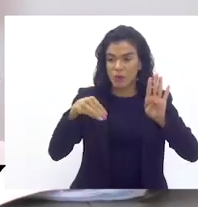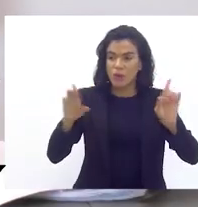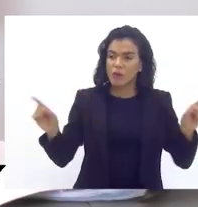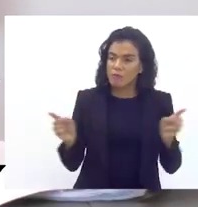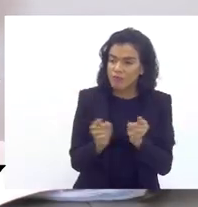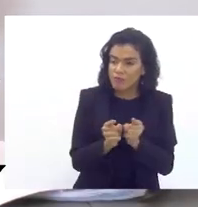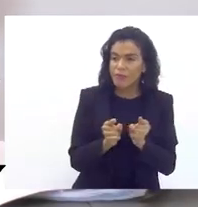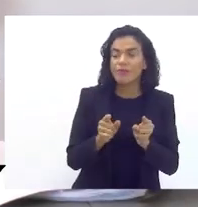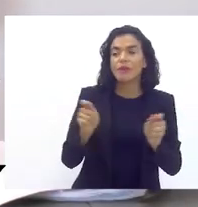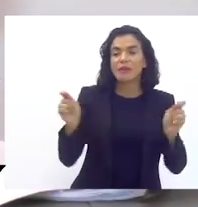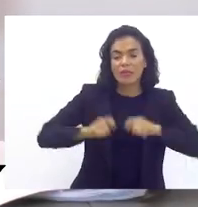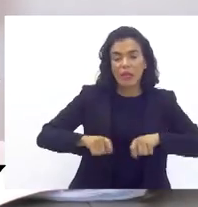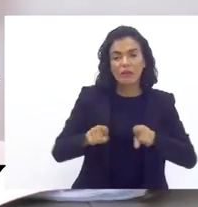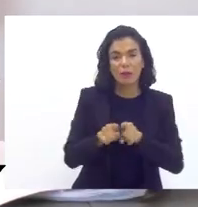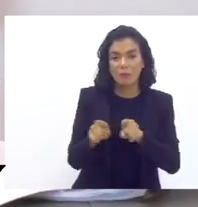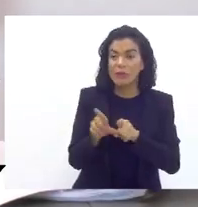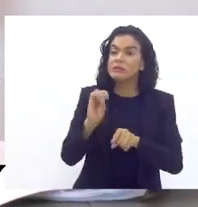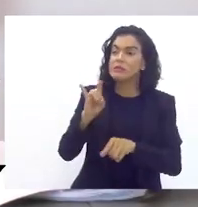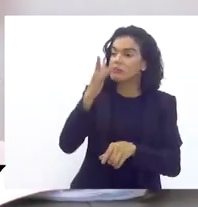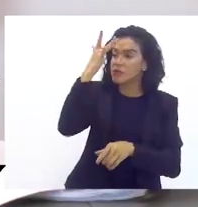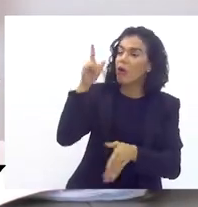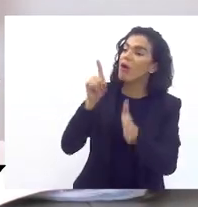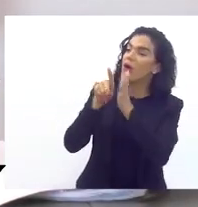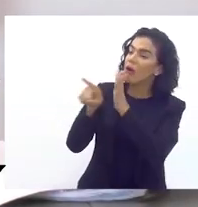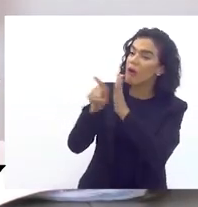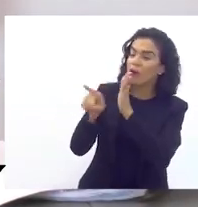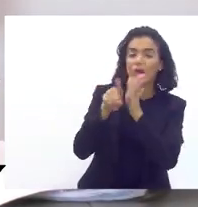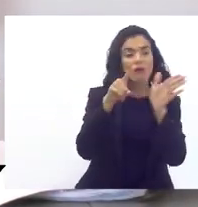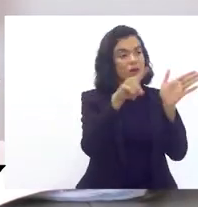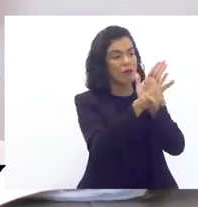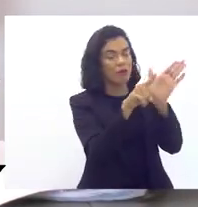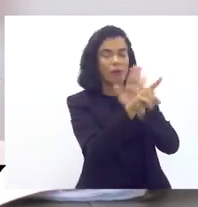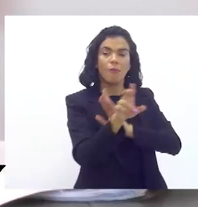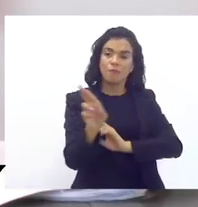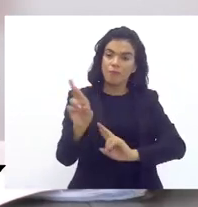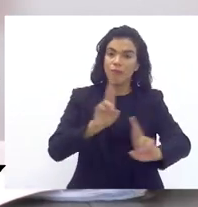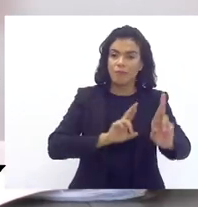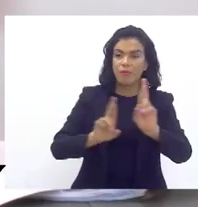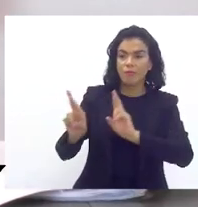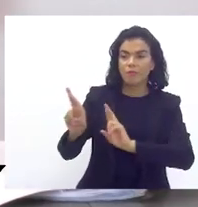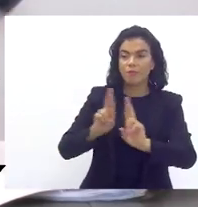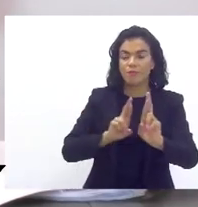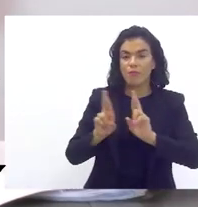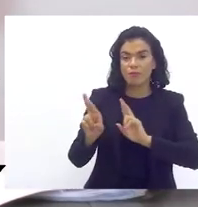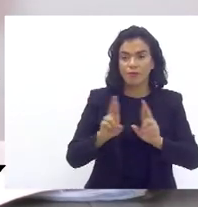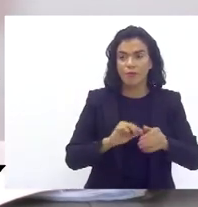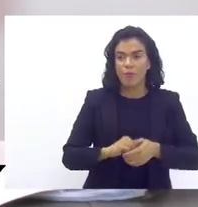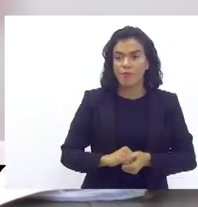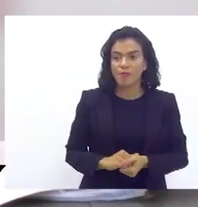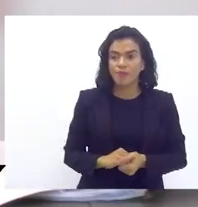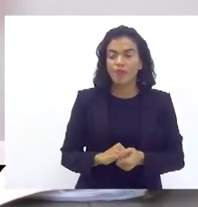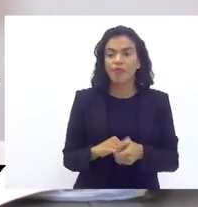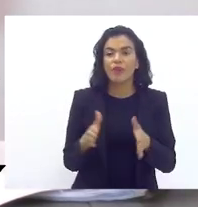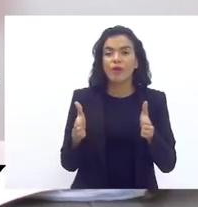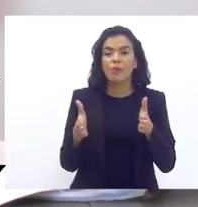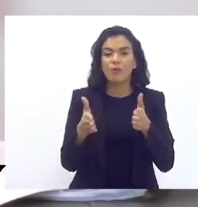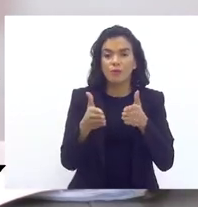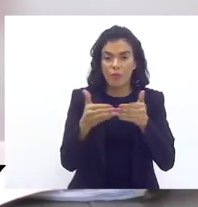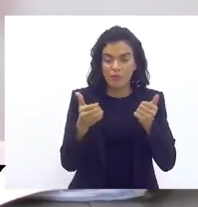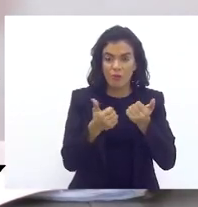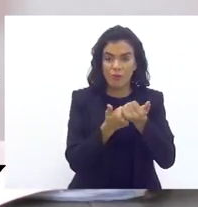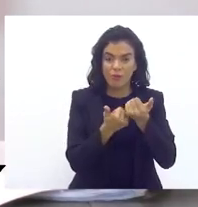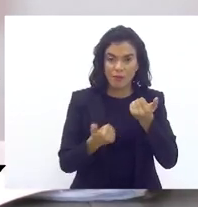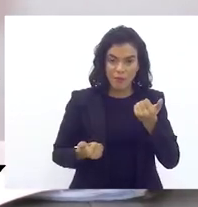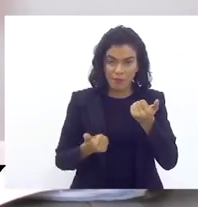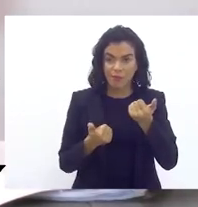eh que questionados não possam voltar a falar então vamos começar com o Felipe eu vou pedir para nossa assessoria